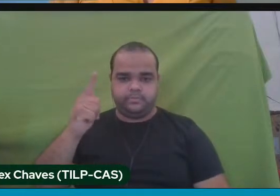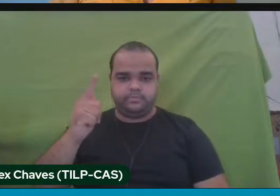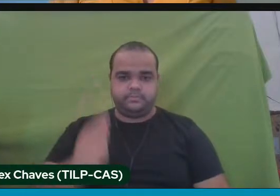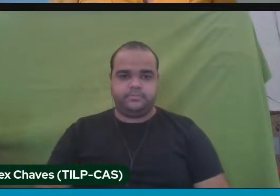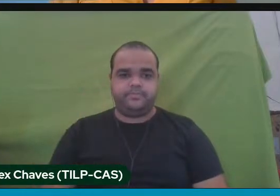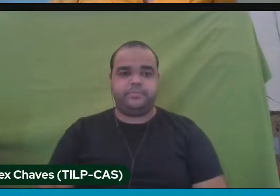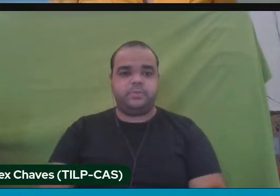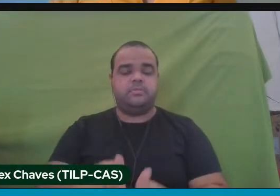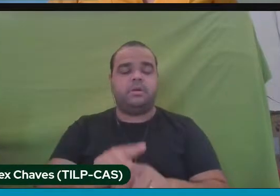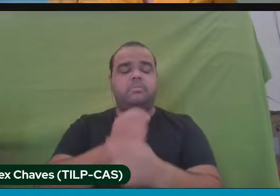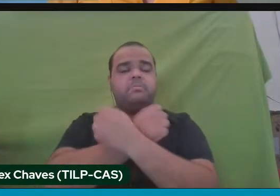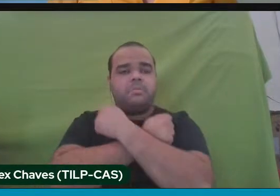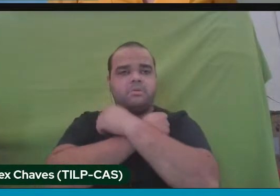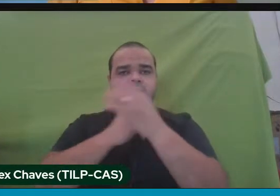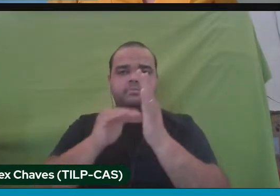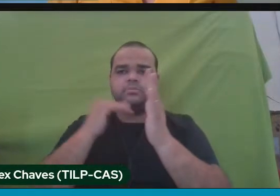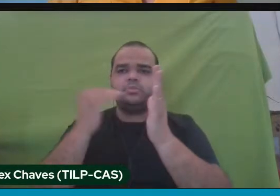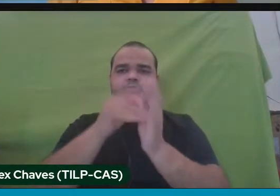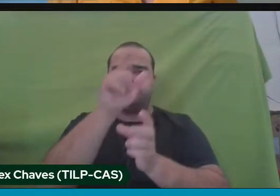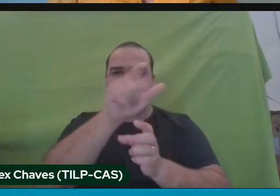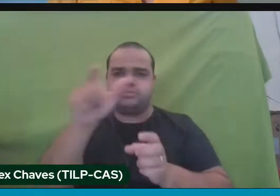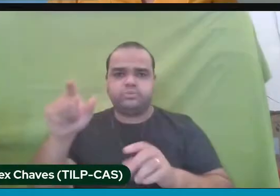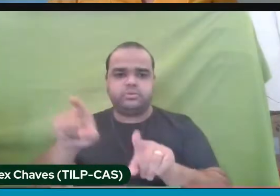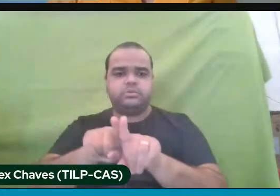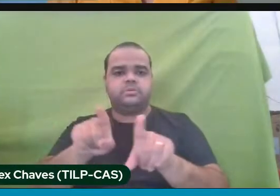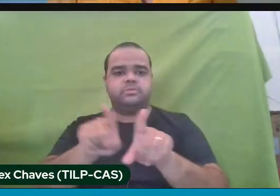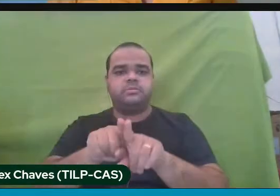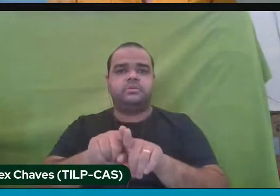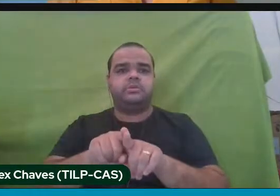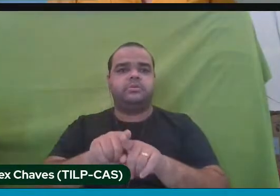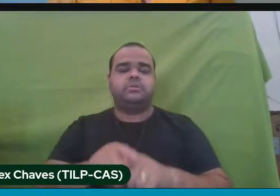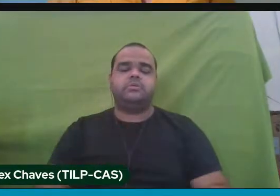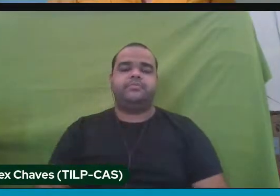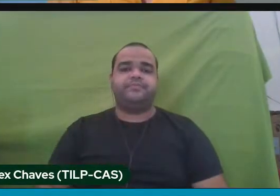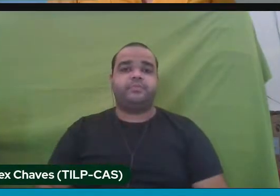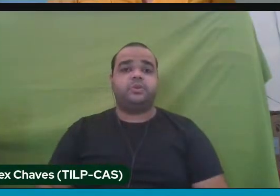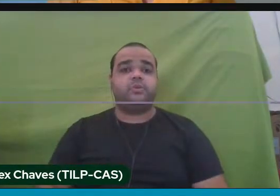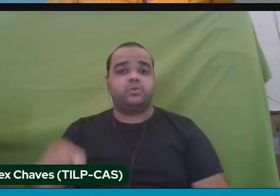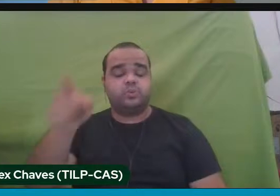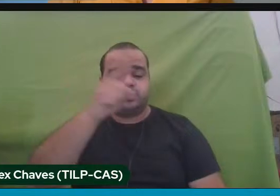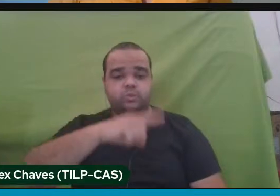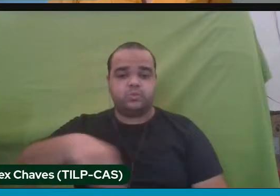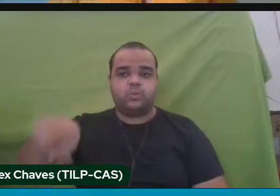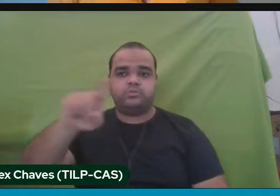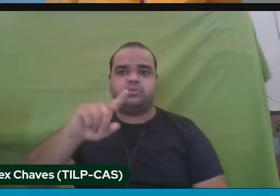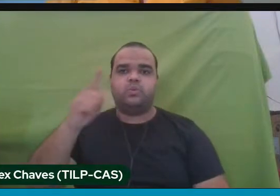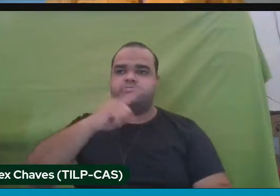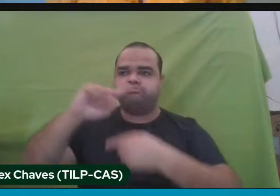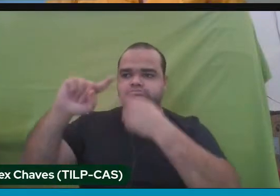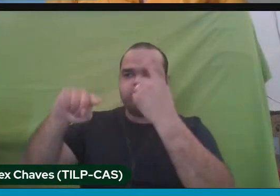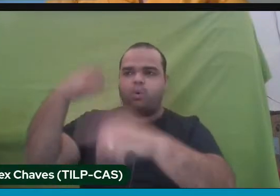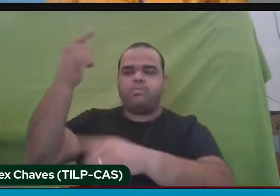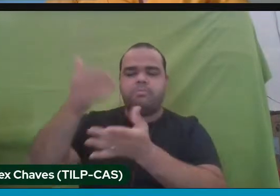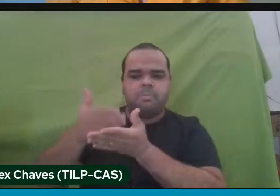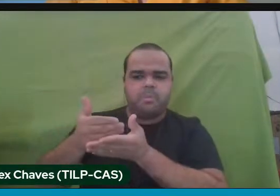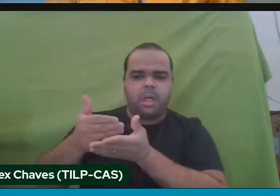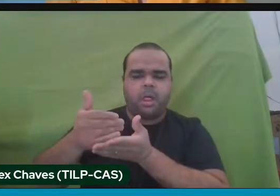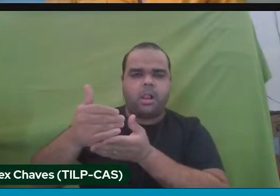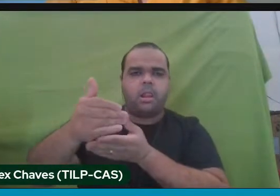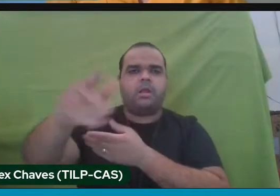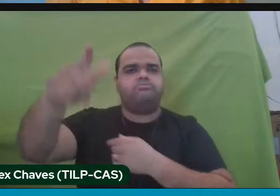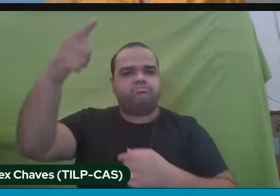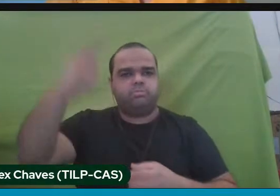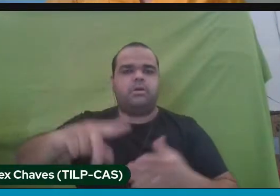E um abraço para todos, votos de que, mais uma vez, o sucesso dessa jornada, ela se